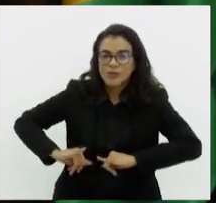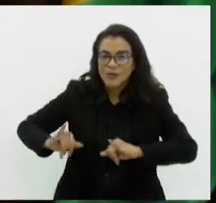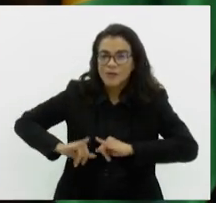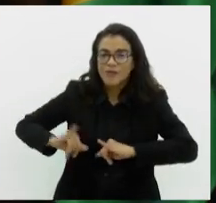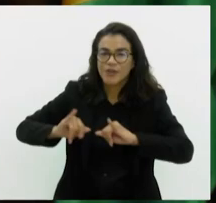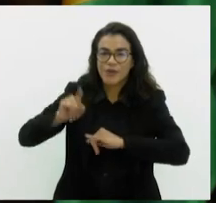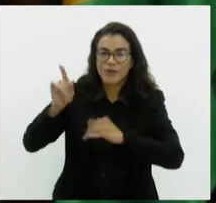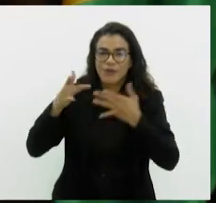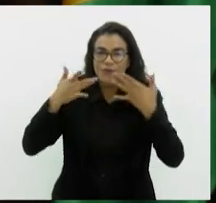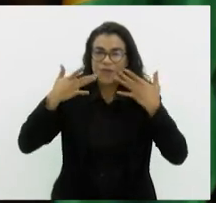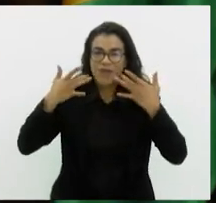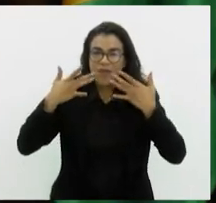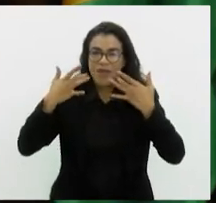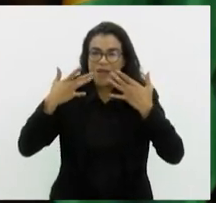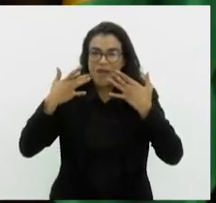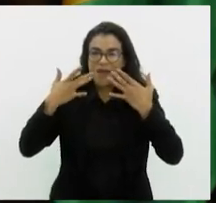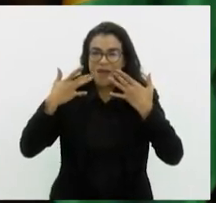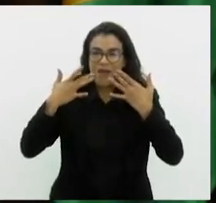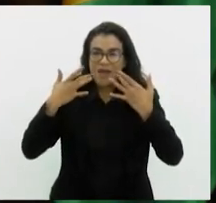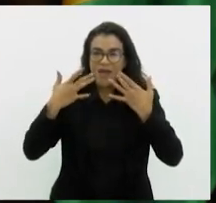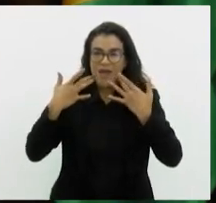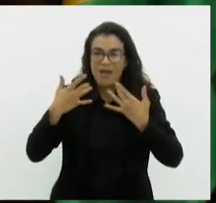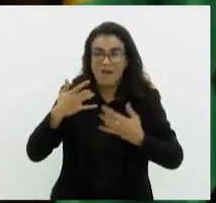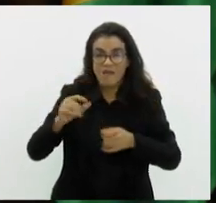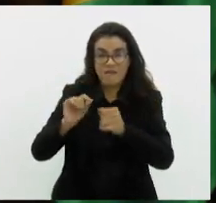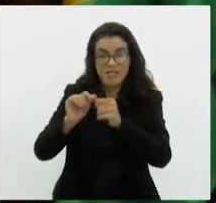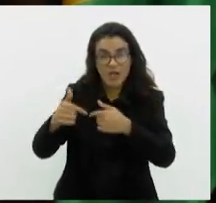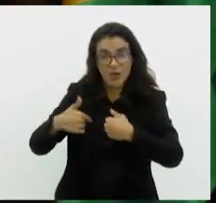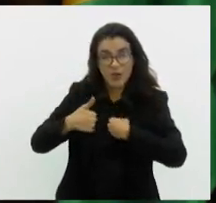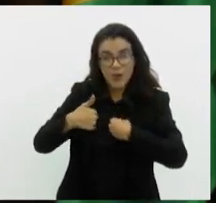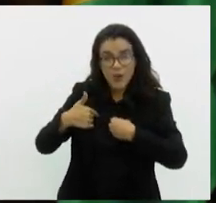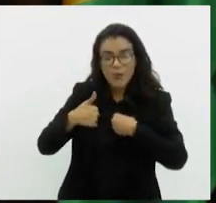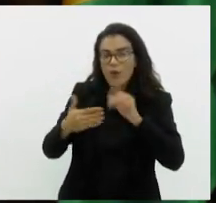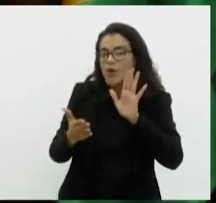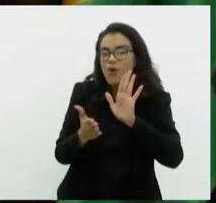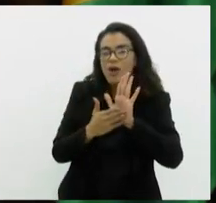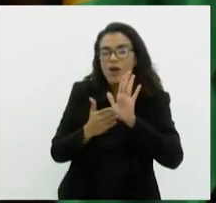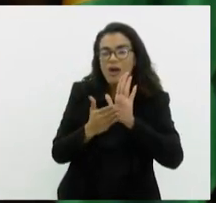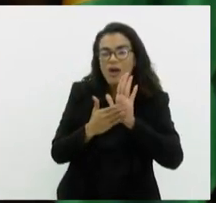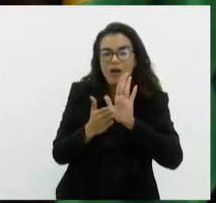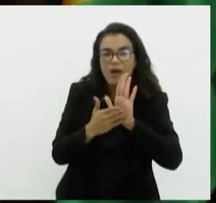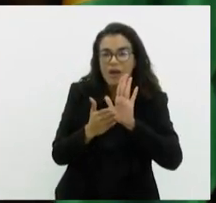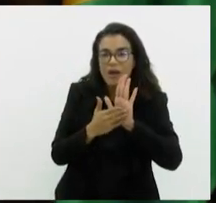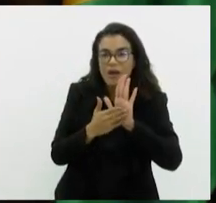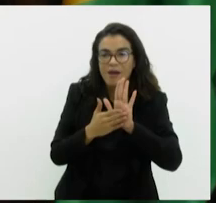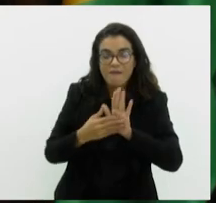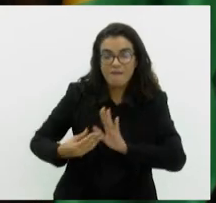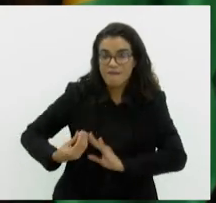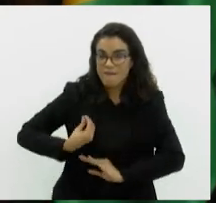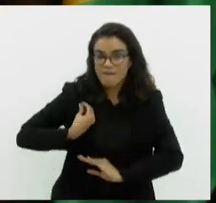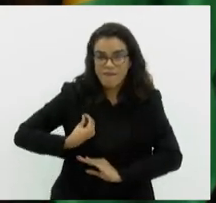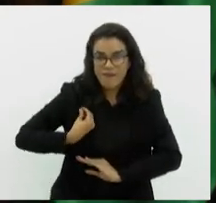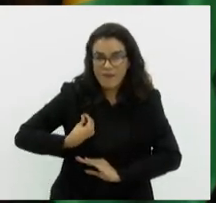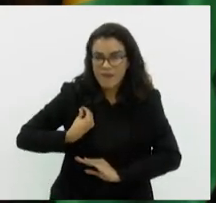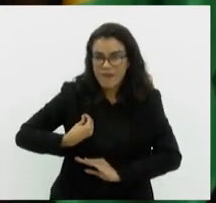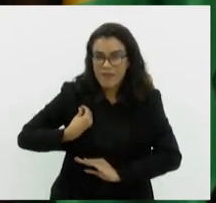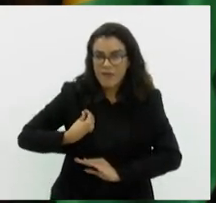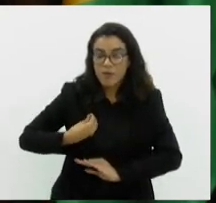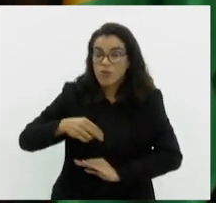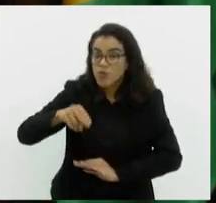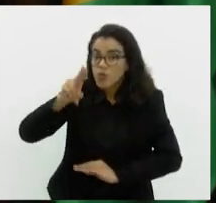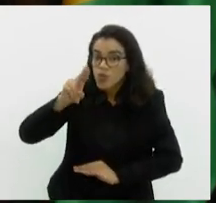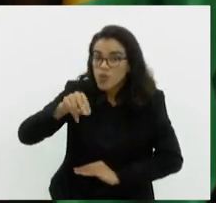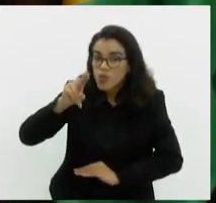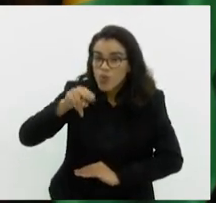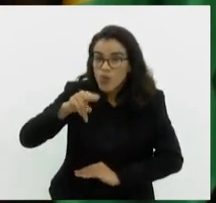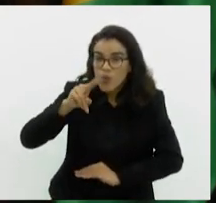porque eles fizeram comigo uma proposta de vida. Não deixe de